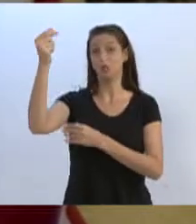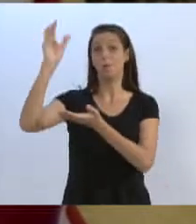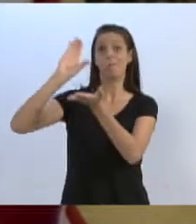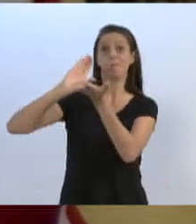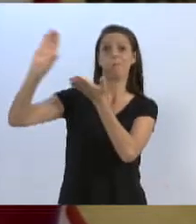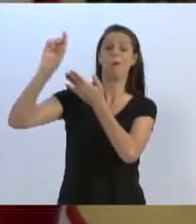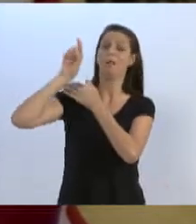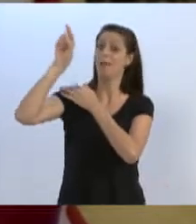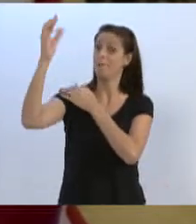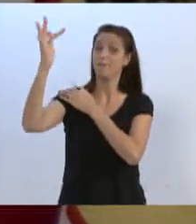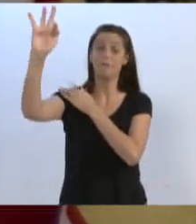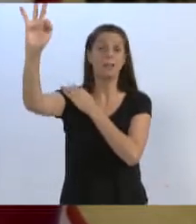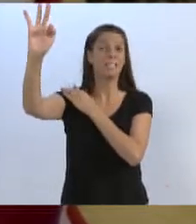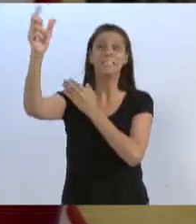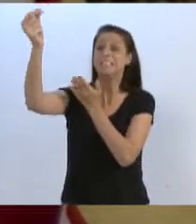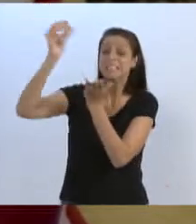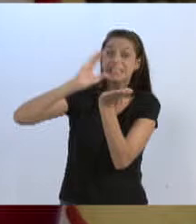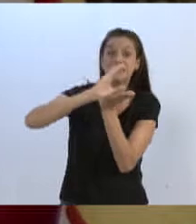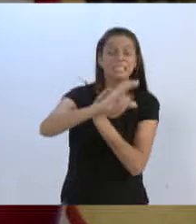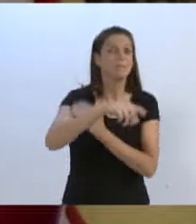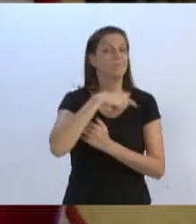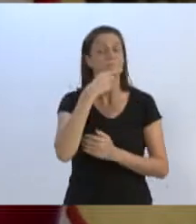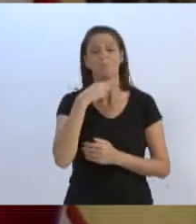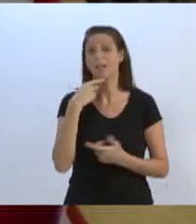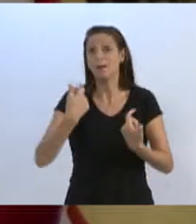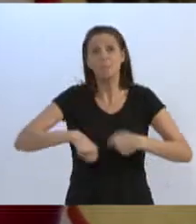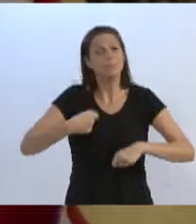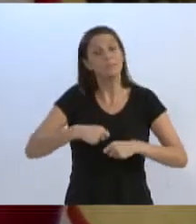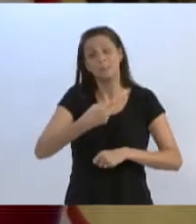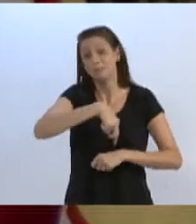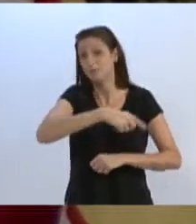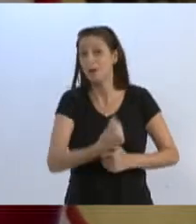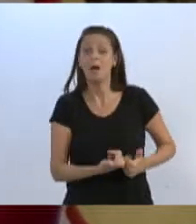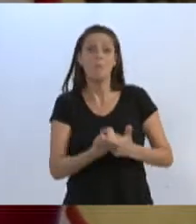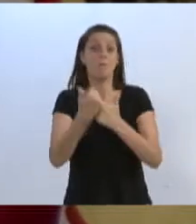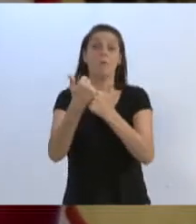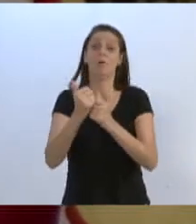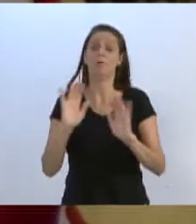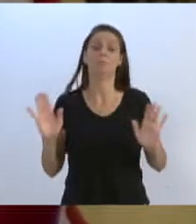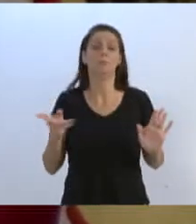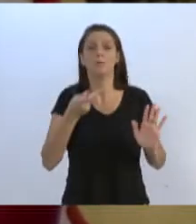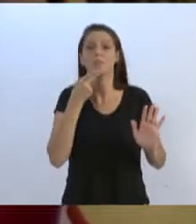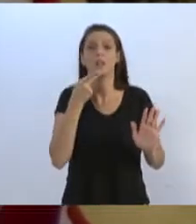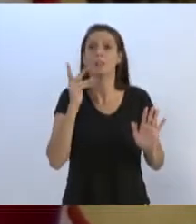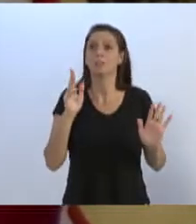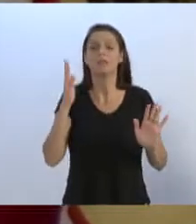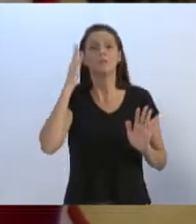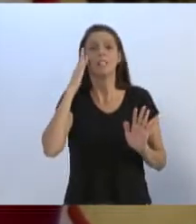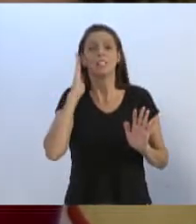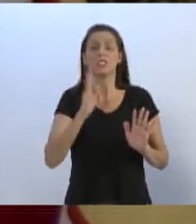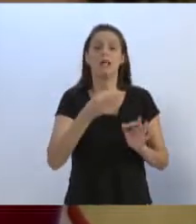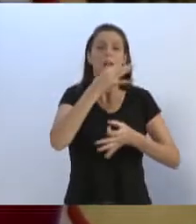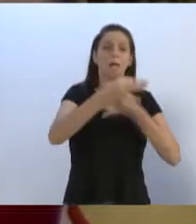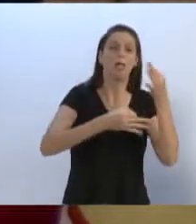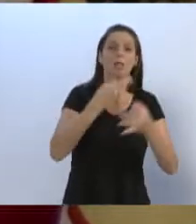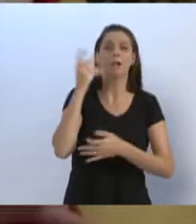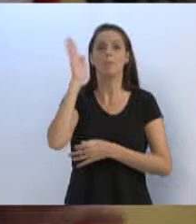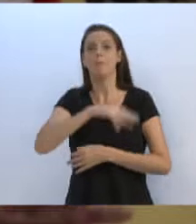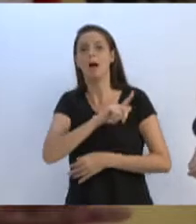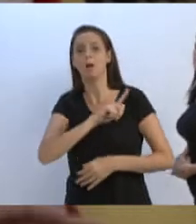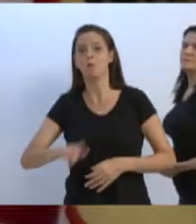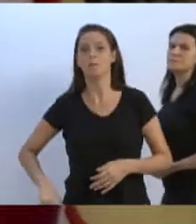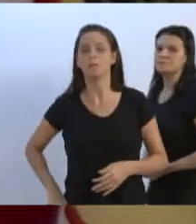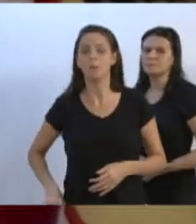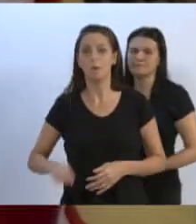governo federal e a gente não vai conseguir fazer nada se nós não tivermos o apoio. Não estou aqui nem falando, porque eu já vi aí um monte de comentário, porque o governador